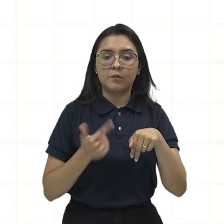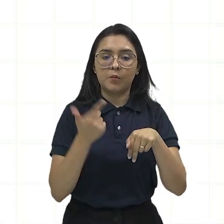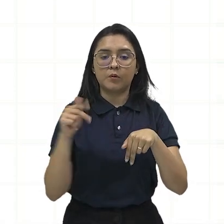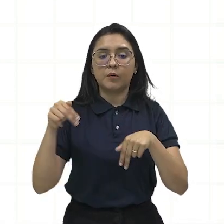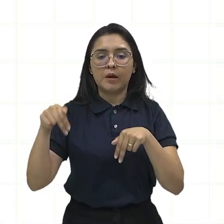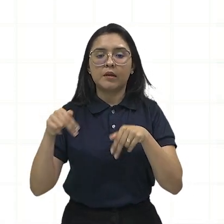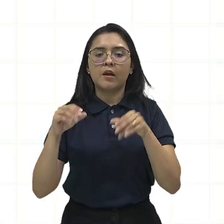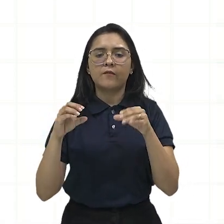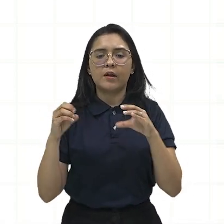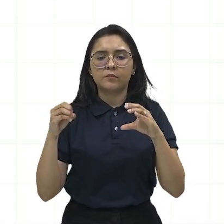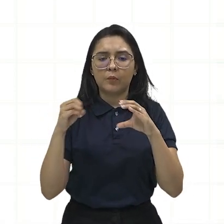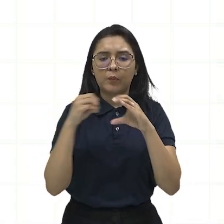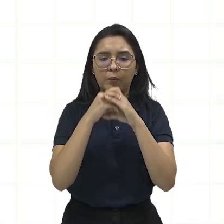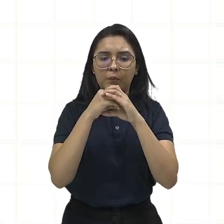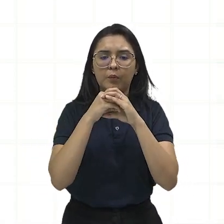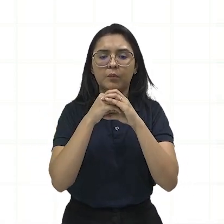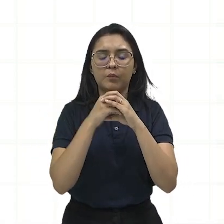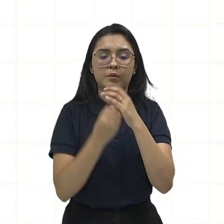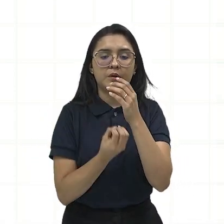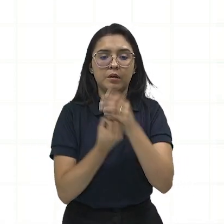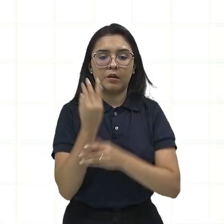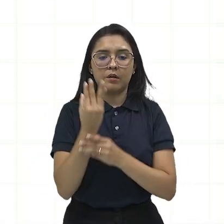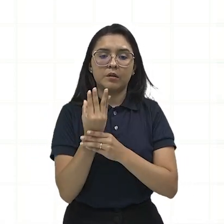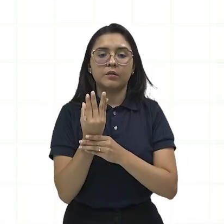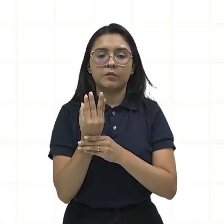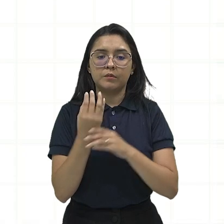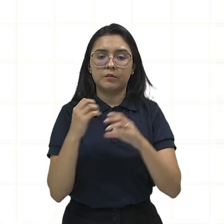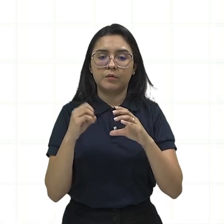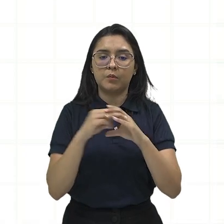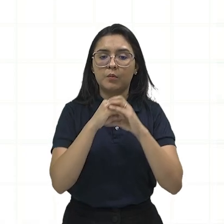N, formando o primeiro